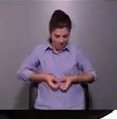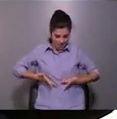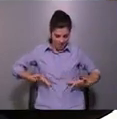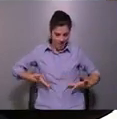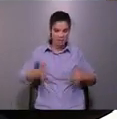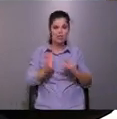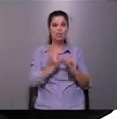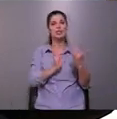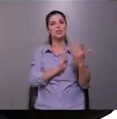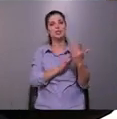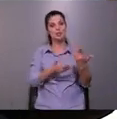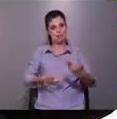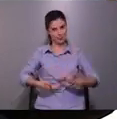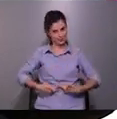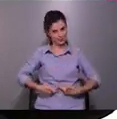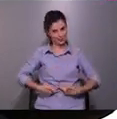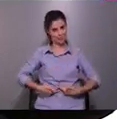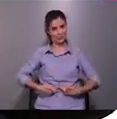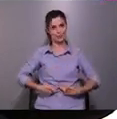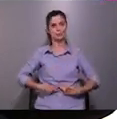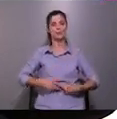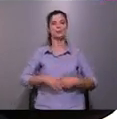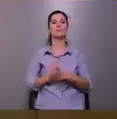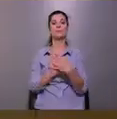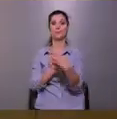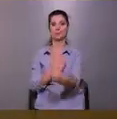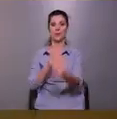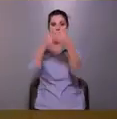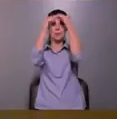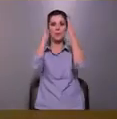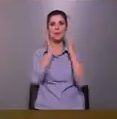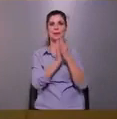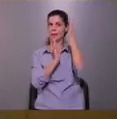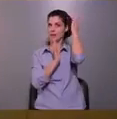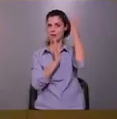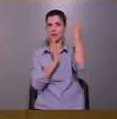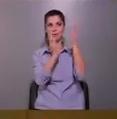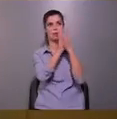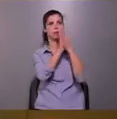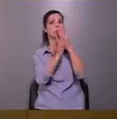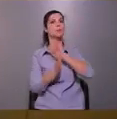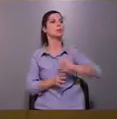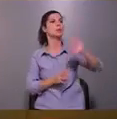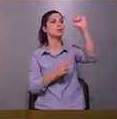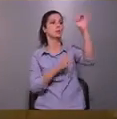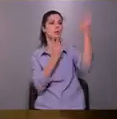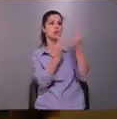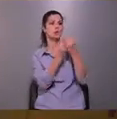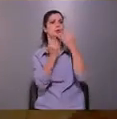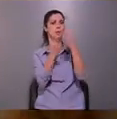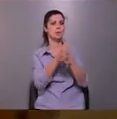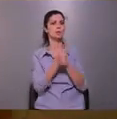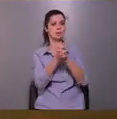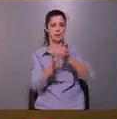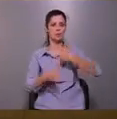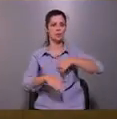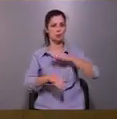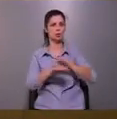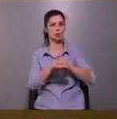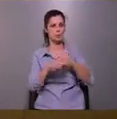ist die Frucht deines Leibes, Jesus. Santa Maria, Mãe de Deus, rogai por nós,